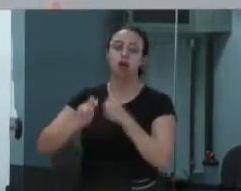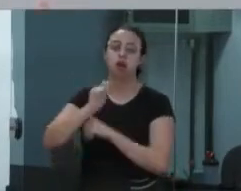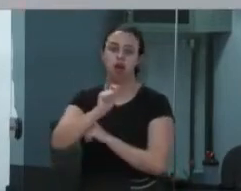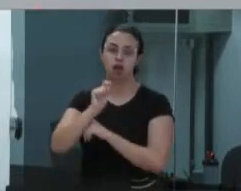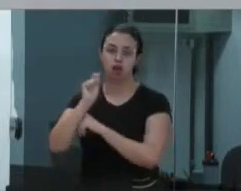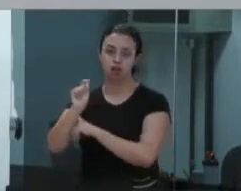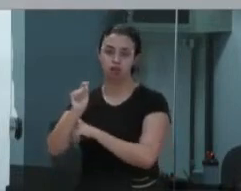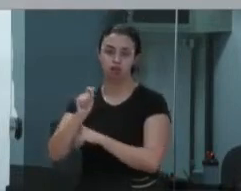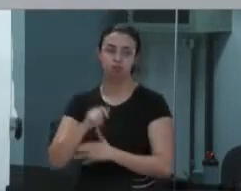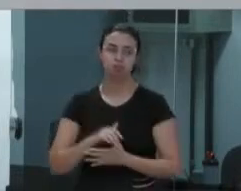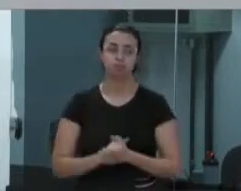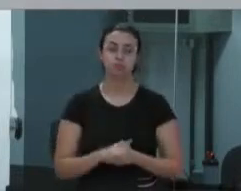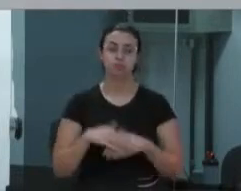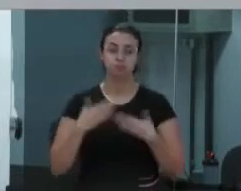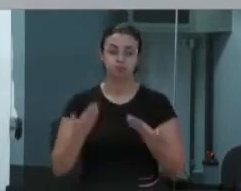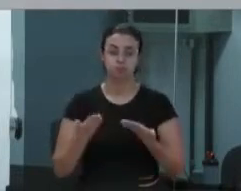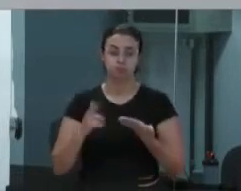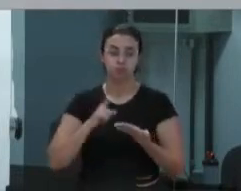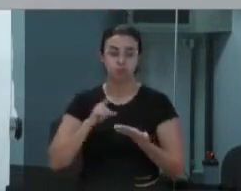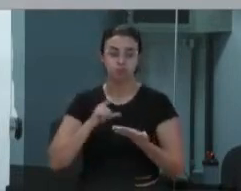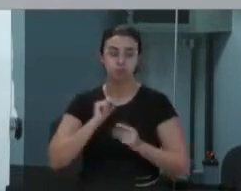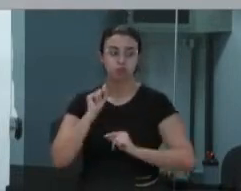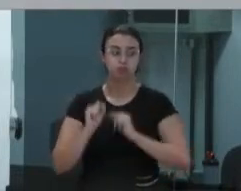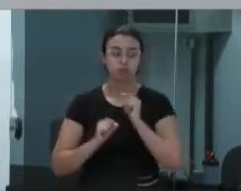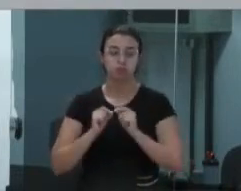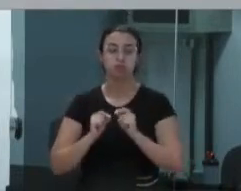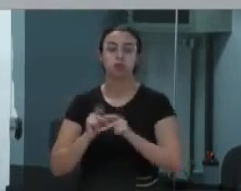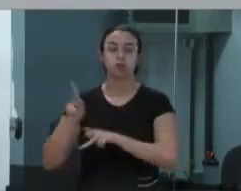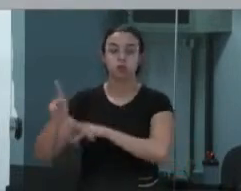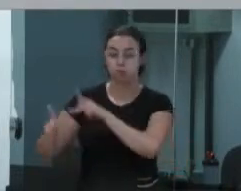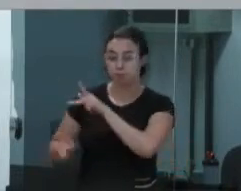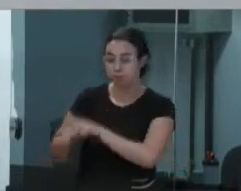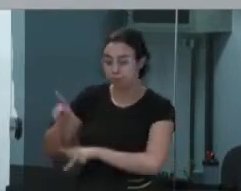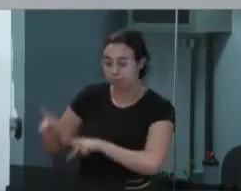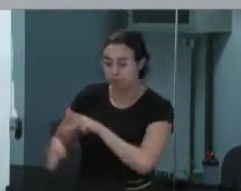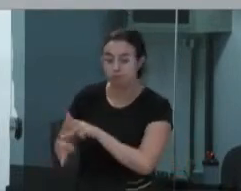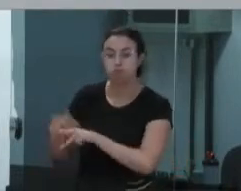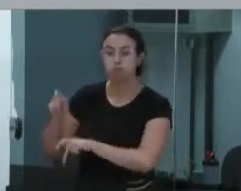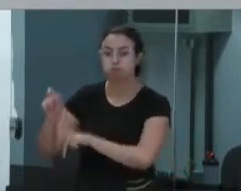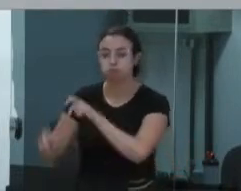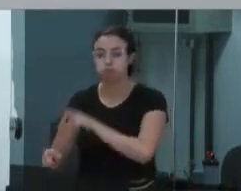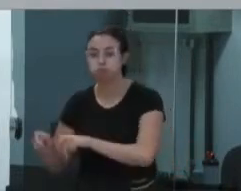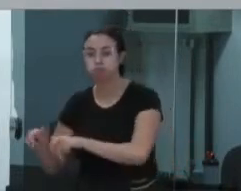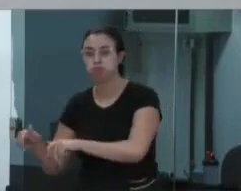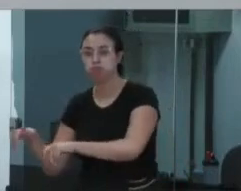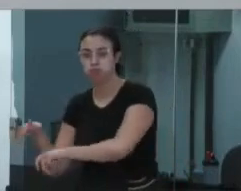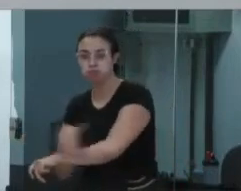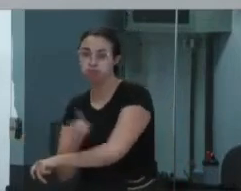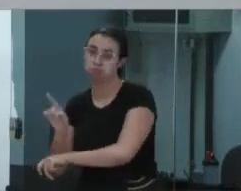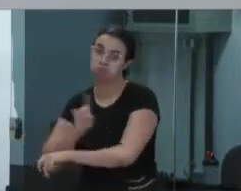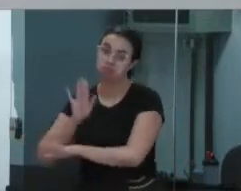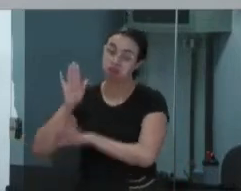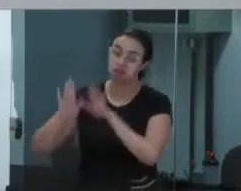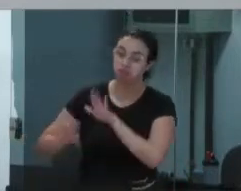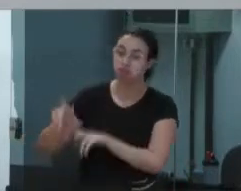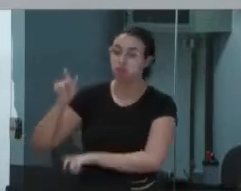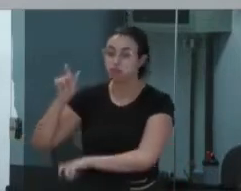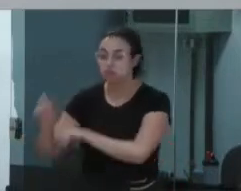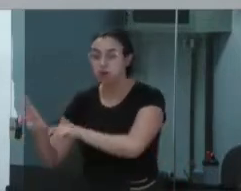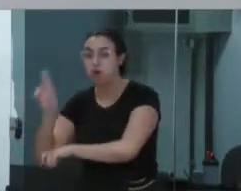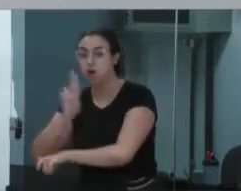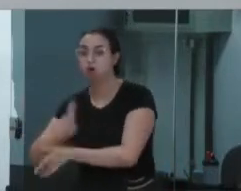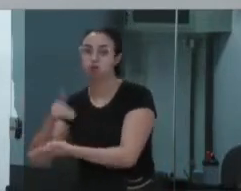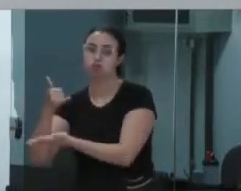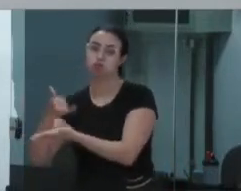âmbito também da saúde. Então, hoje a gente tem um cenário de quê? De população de rua? Talvez não. A gente tem um cenário de usuários de droga, né,